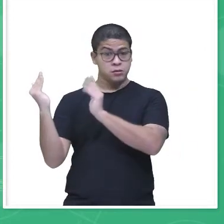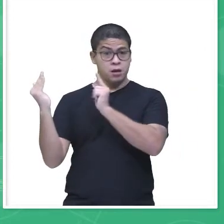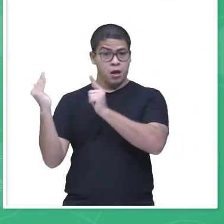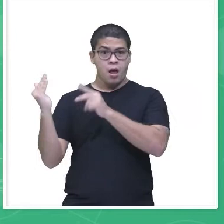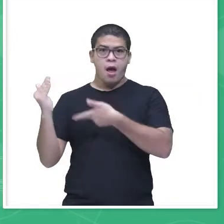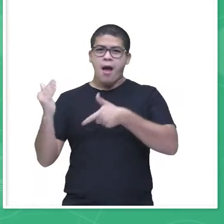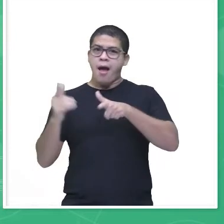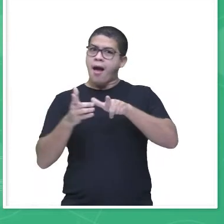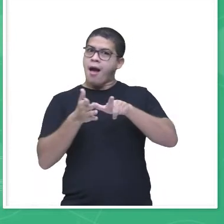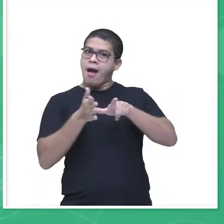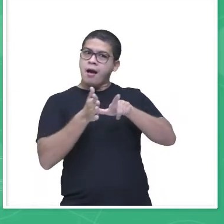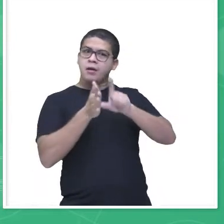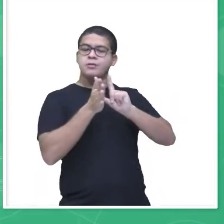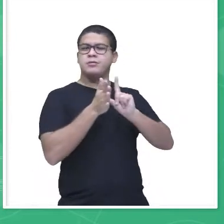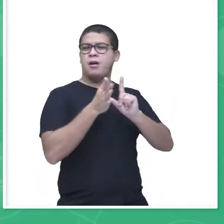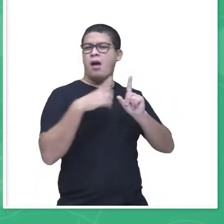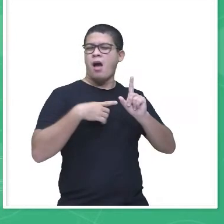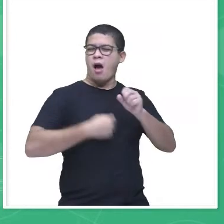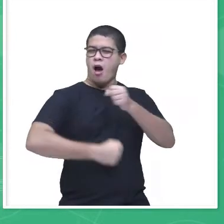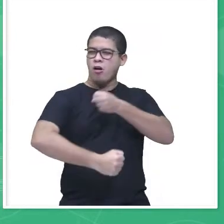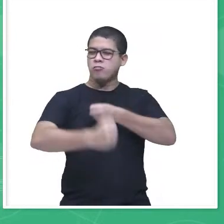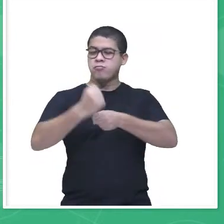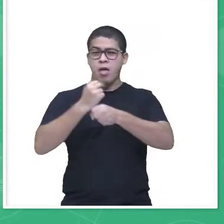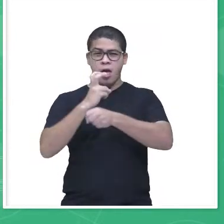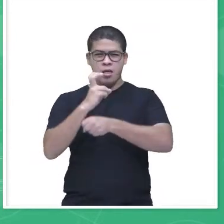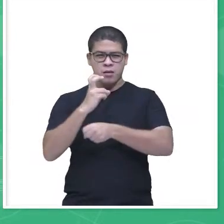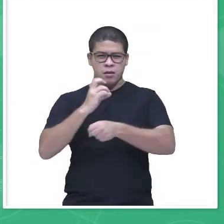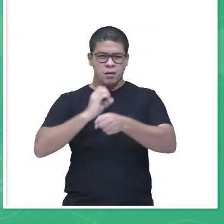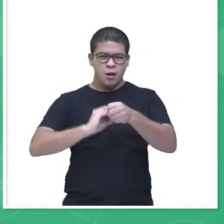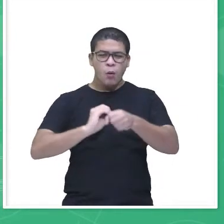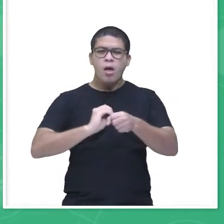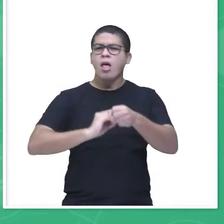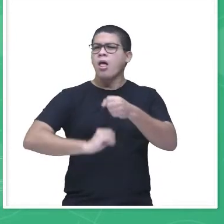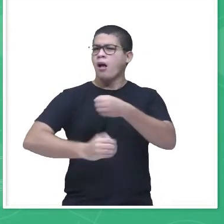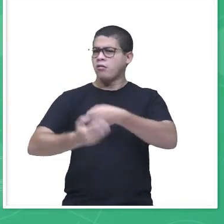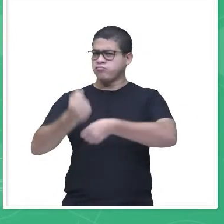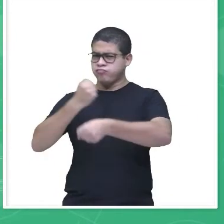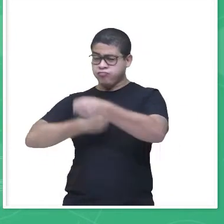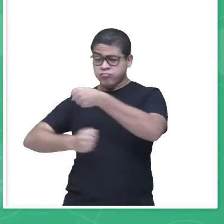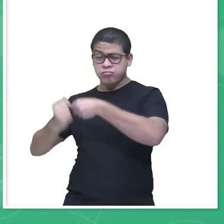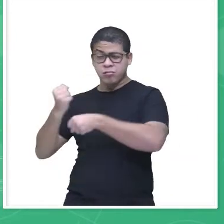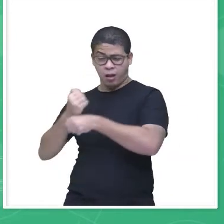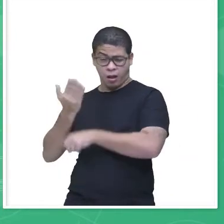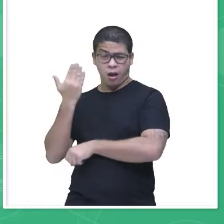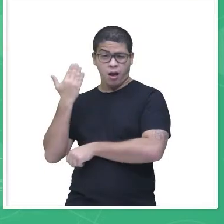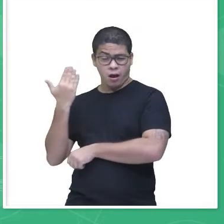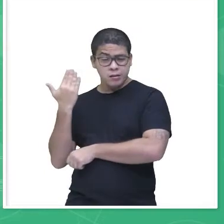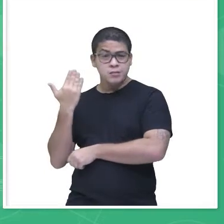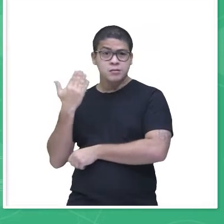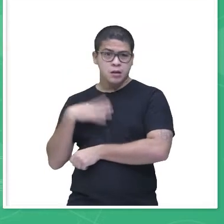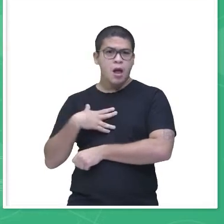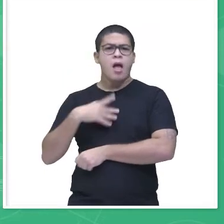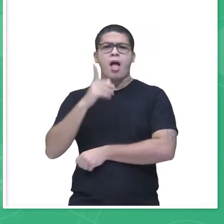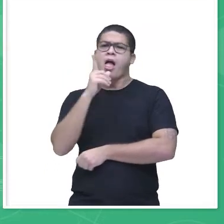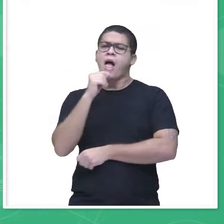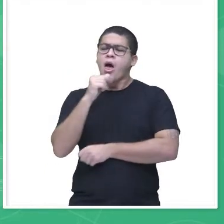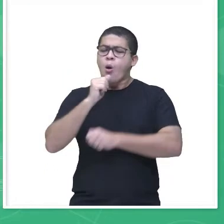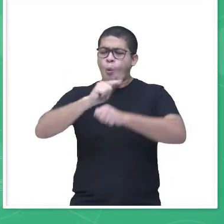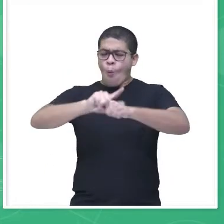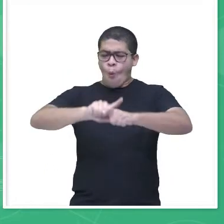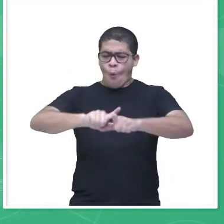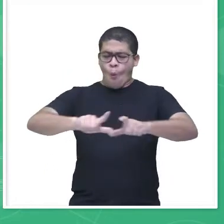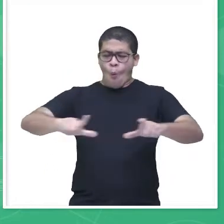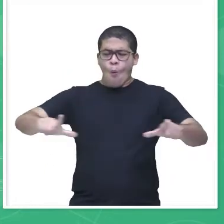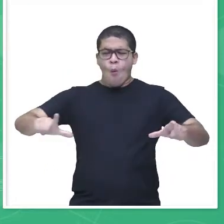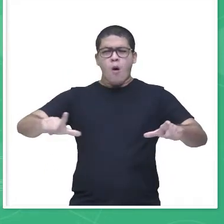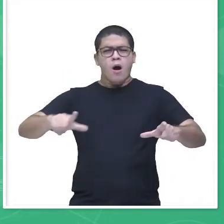antes, há cerca de 50, 60 anos atrás, né? Então era um igarapé